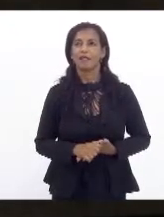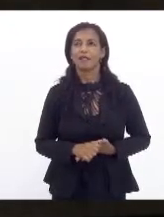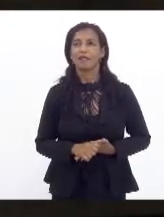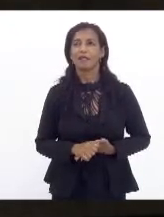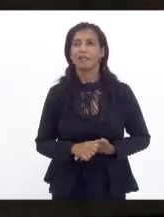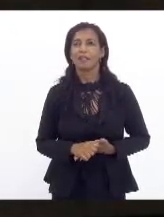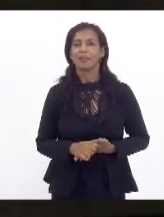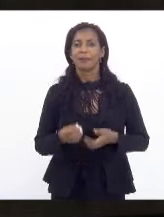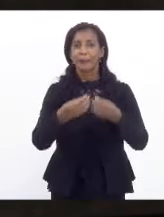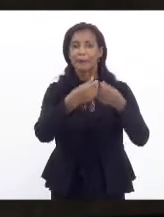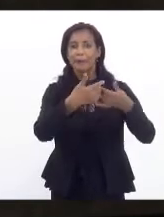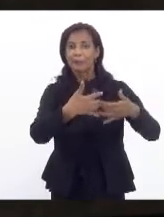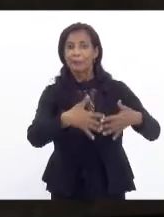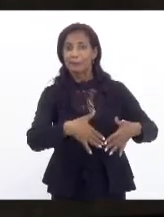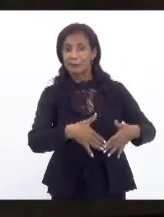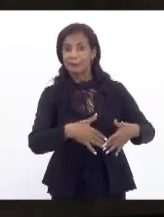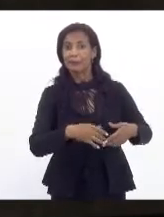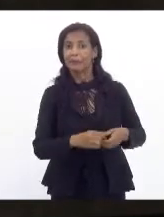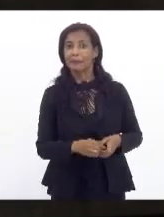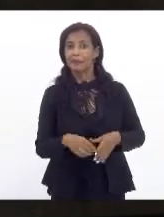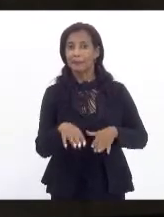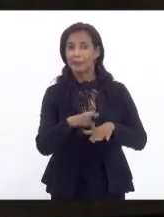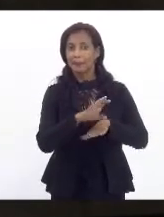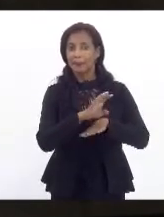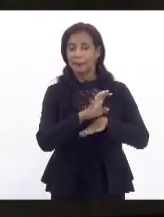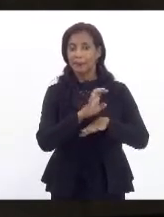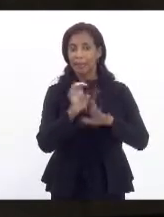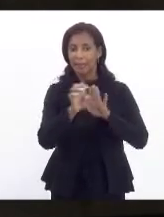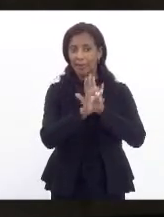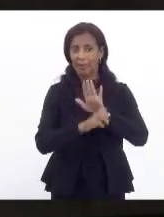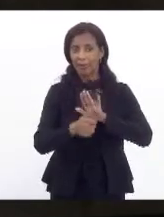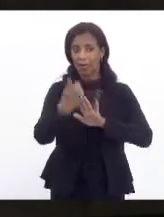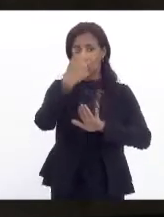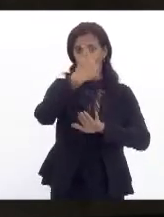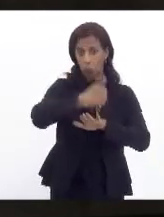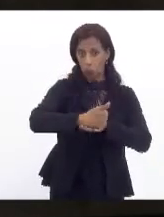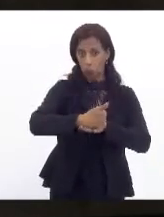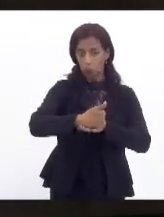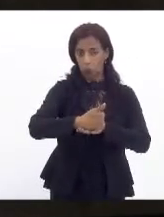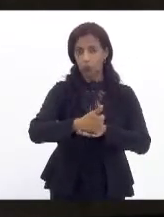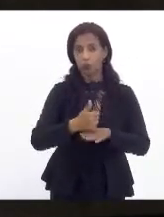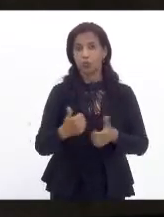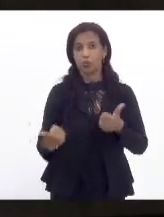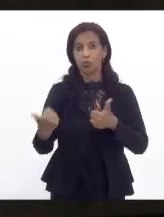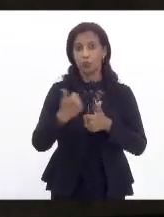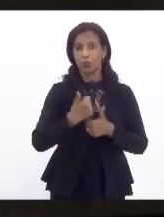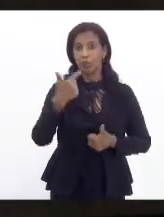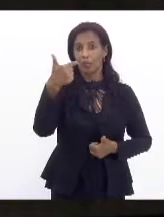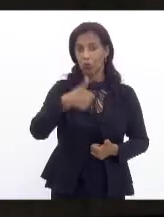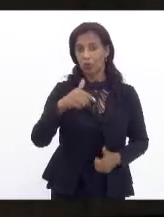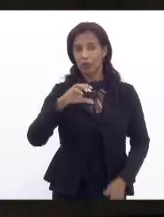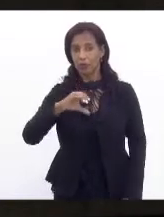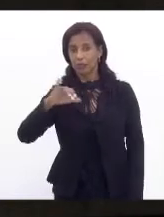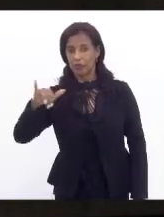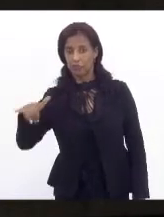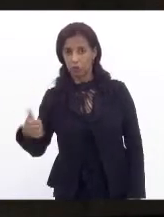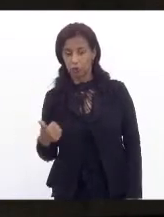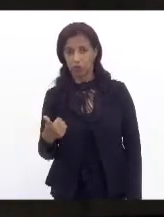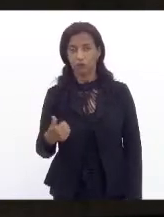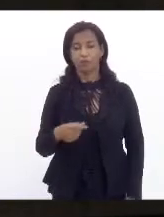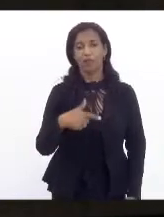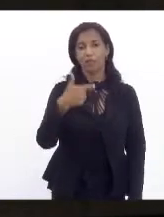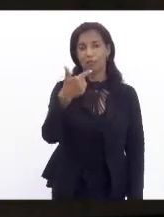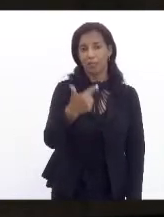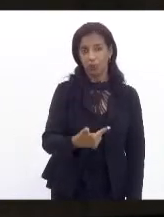pela prejudicabilidade da emenda número 1, pela emenda 2 da CCJ, da emenda